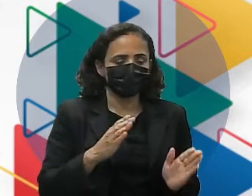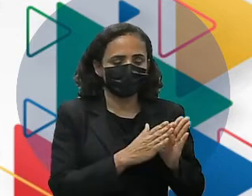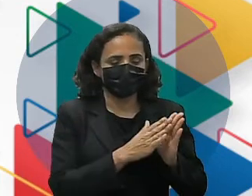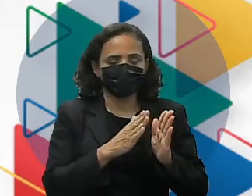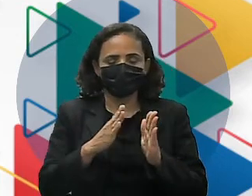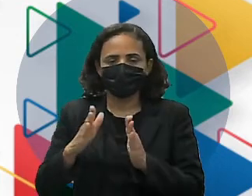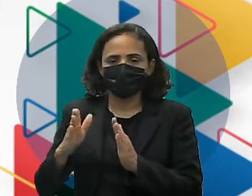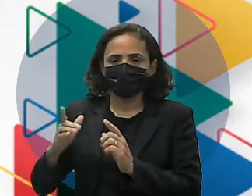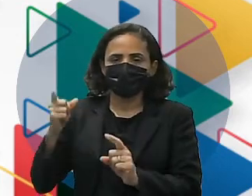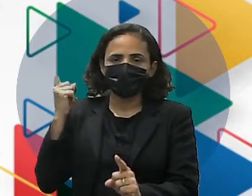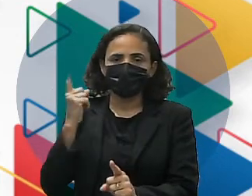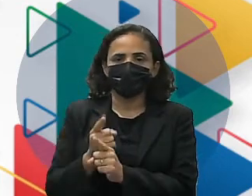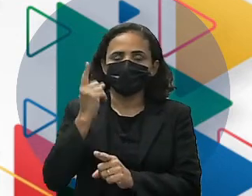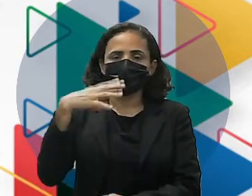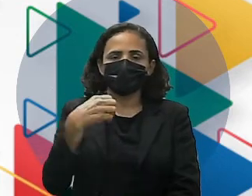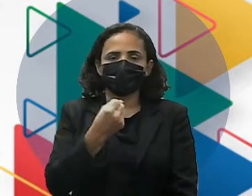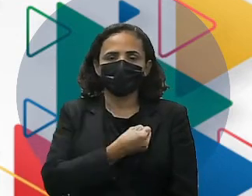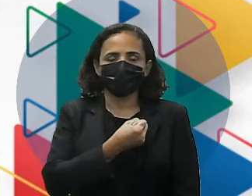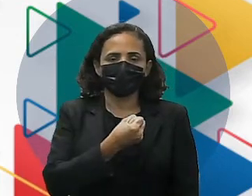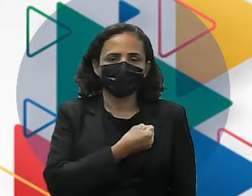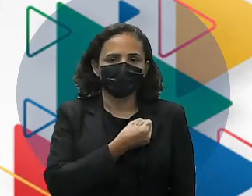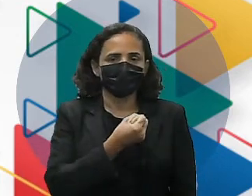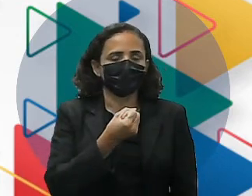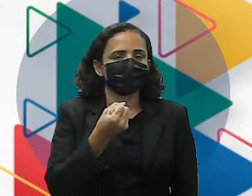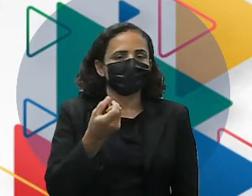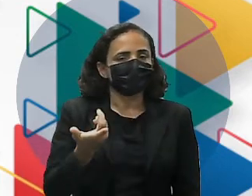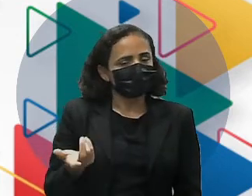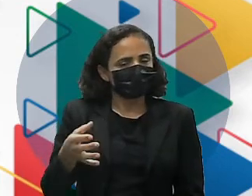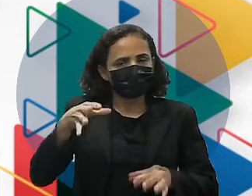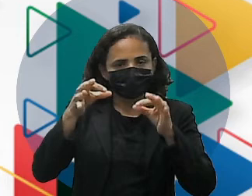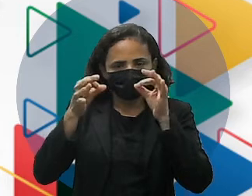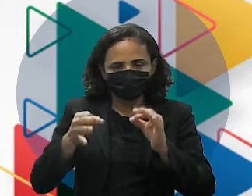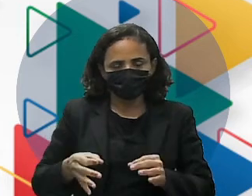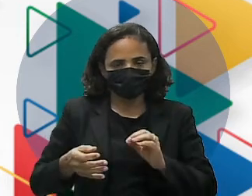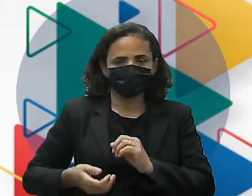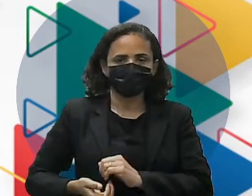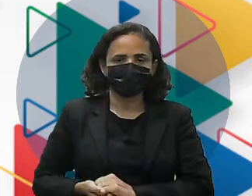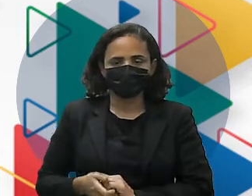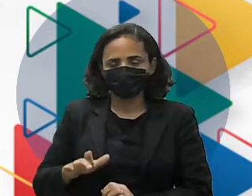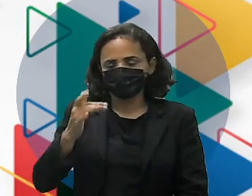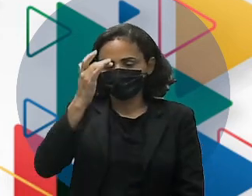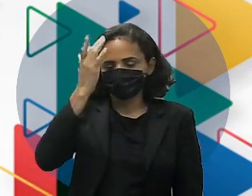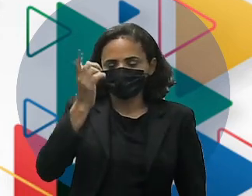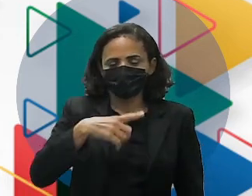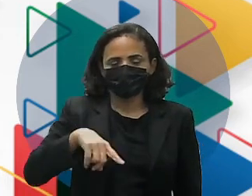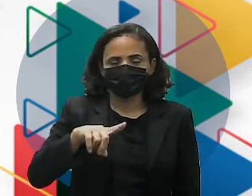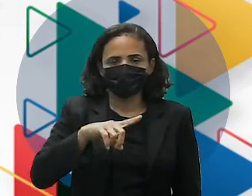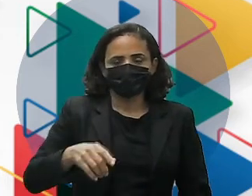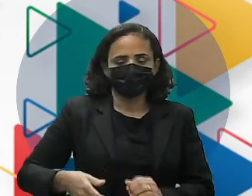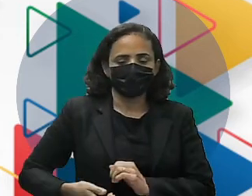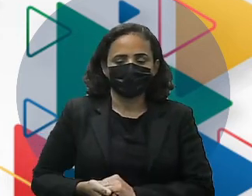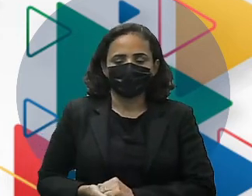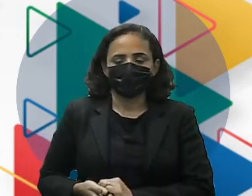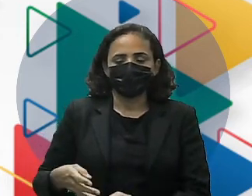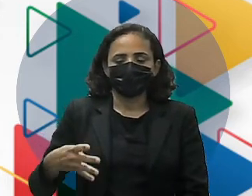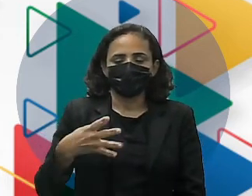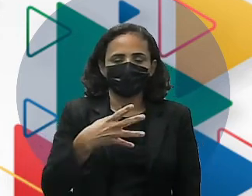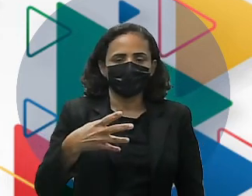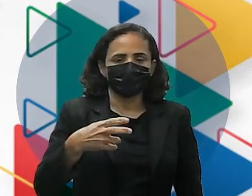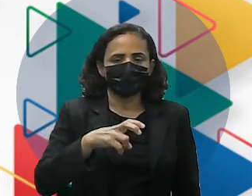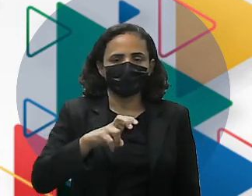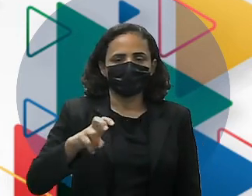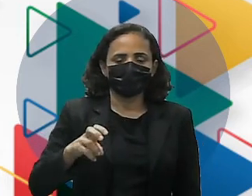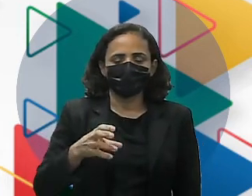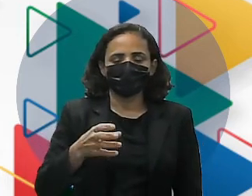para encontrar um número comum para facilitar a minha vida. Então, eu vou trabalhar ali com o 4, o 5,